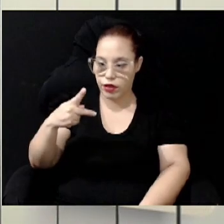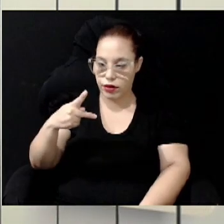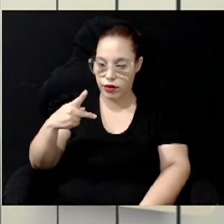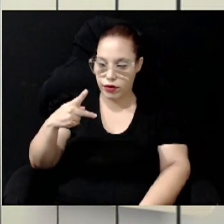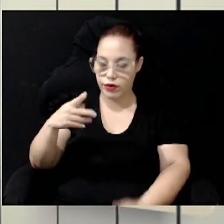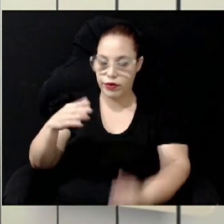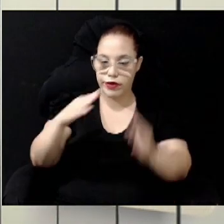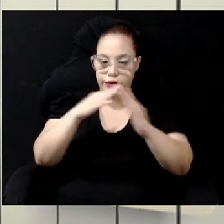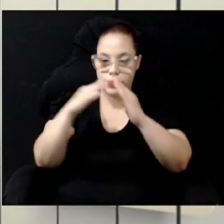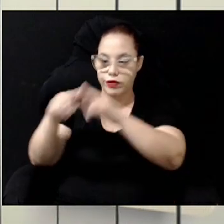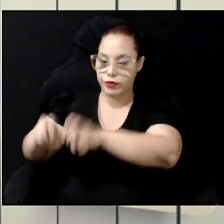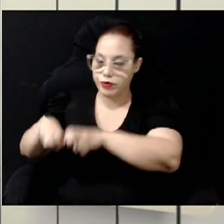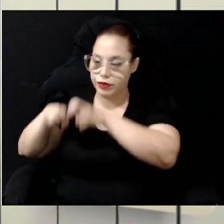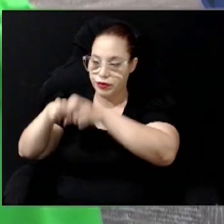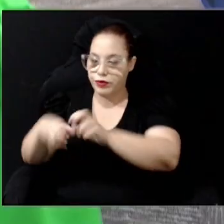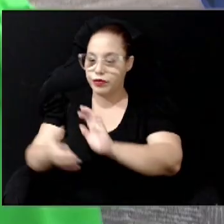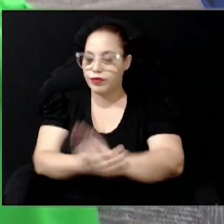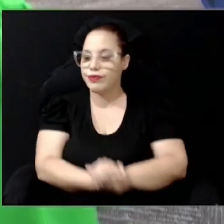rurais.